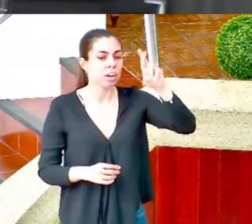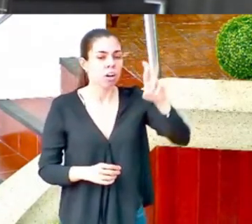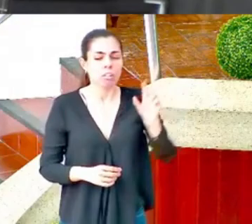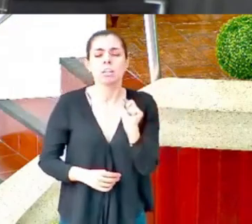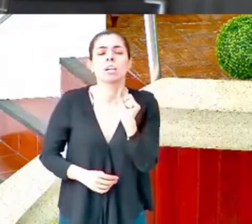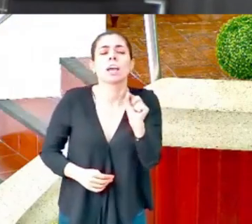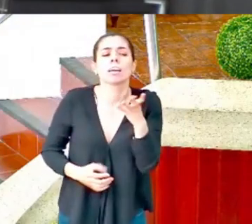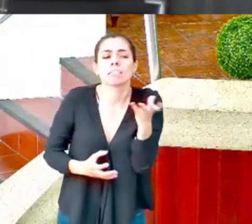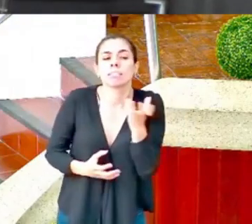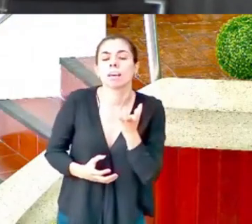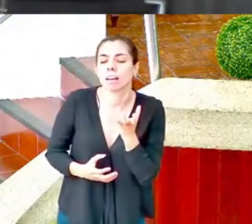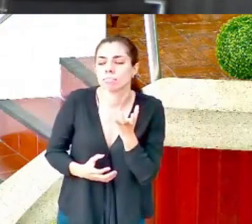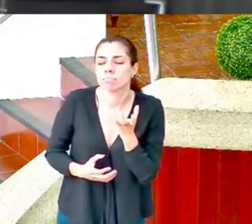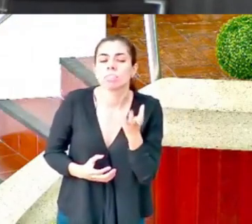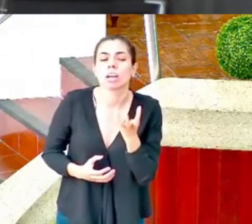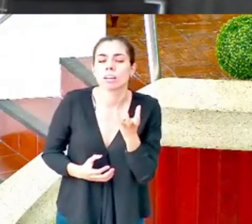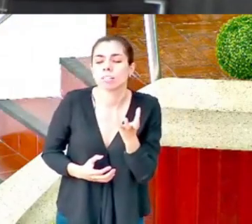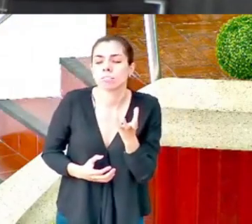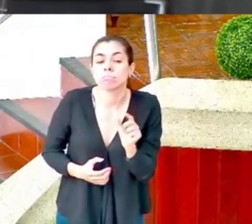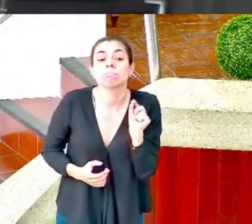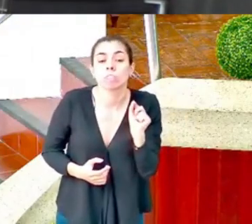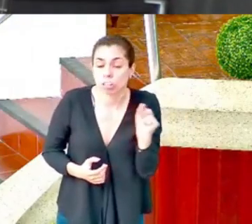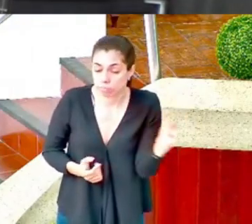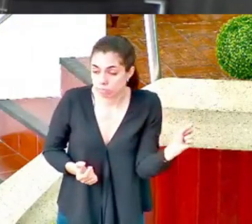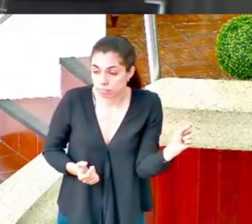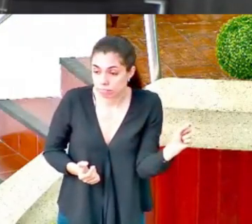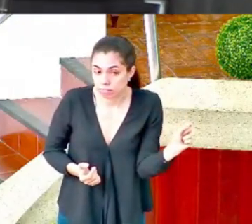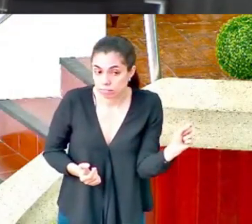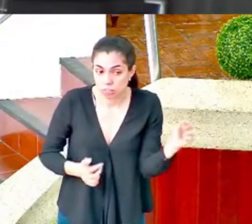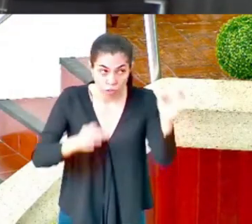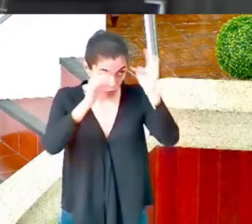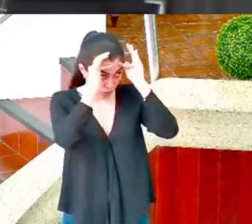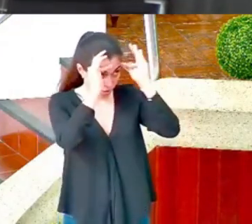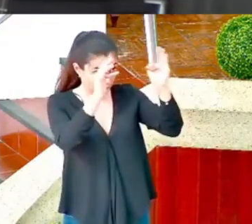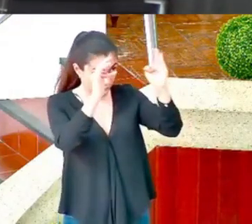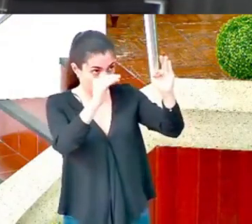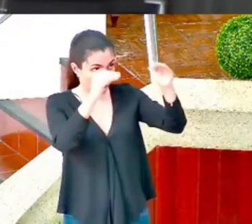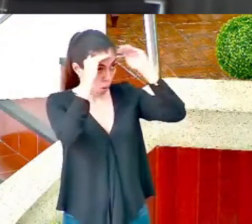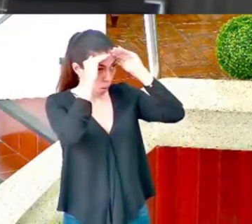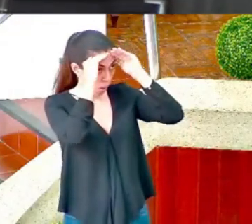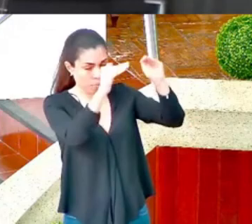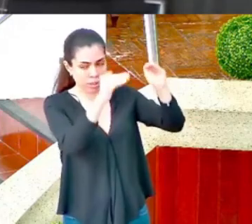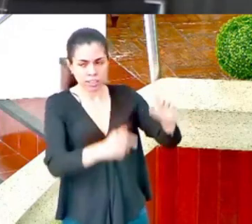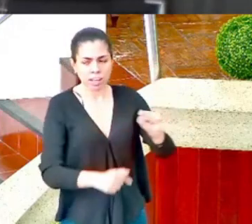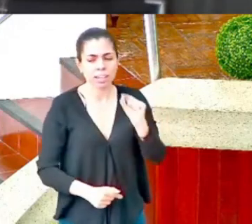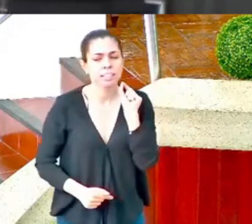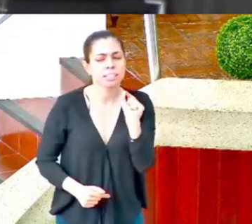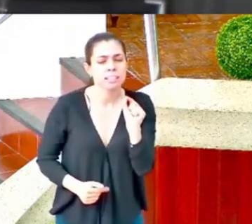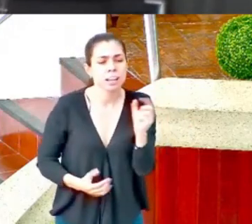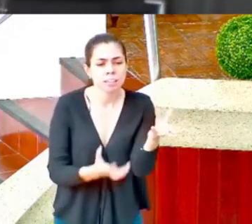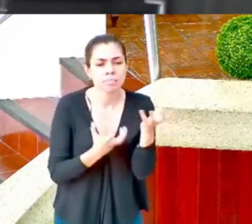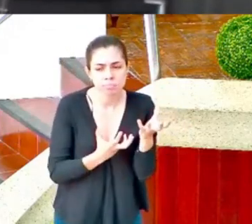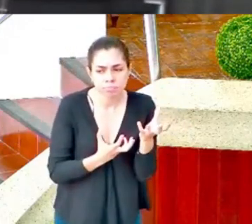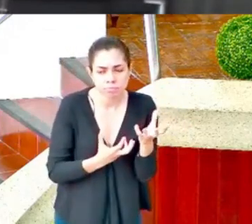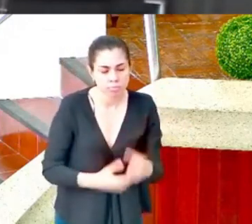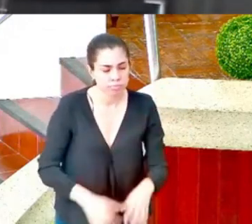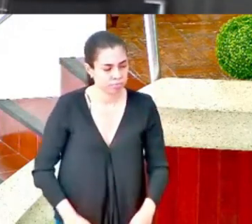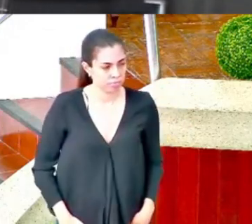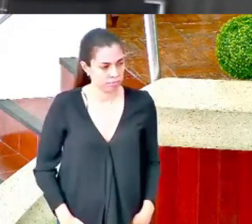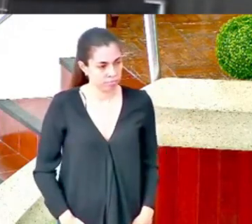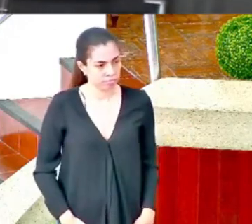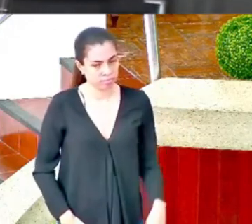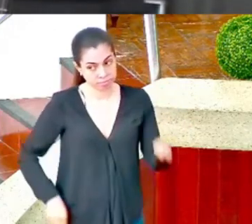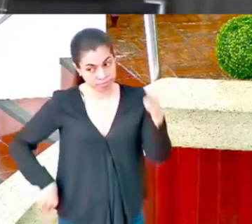obedecer seus estatutos? Quantos querem ser fiéis ao Senhor? Porque Ele é Senhor e a sua palavra é uma palavra de ordem. Isso nos